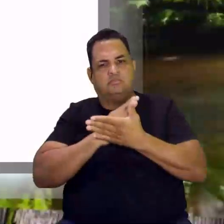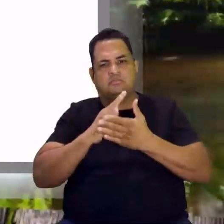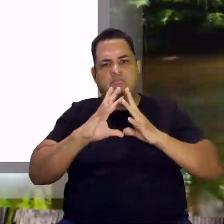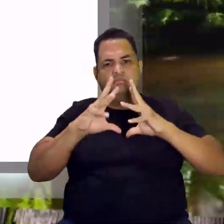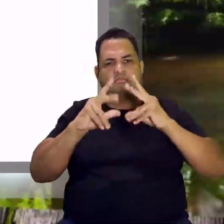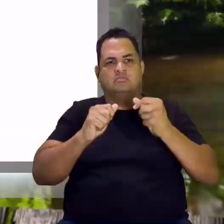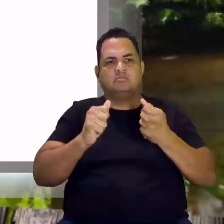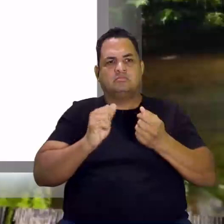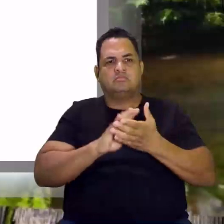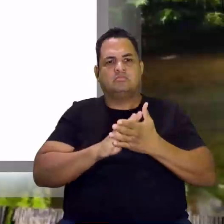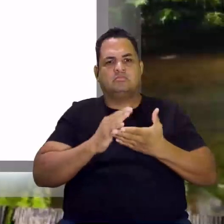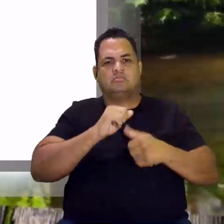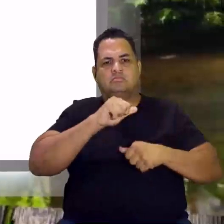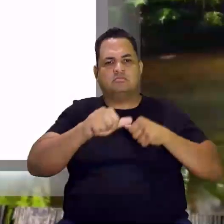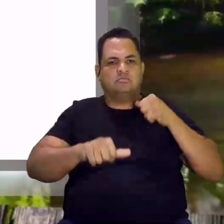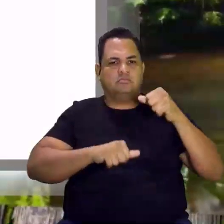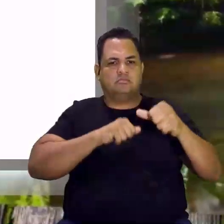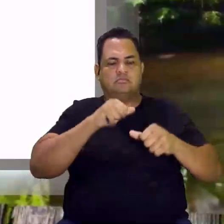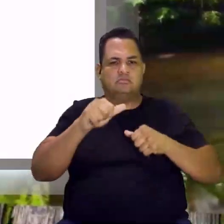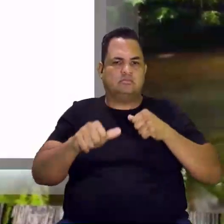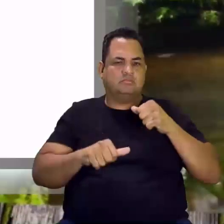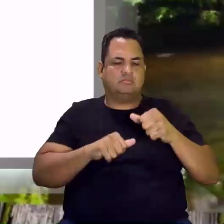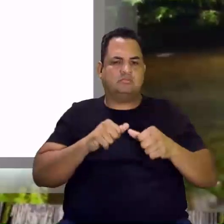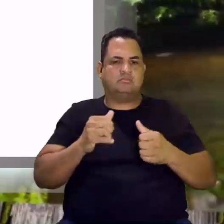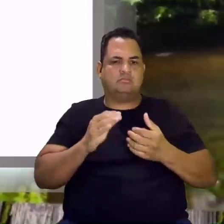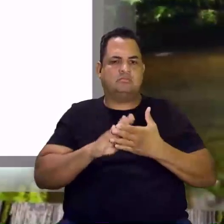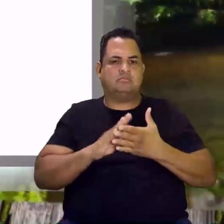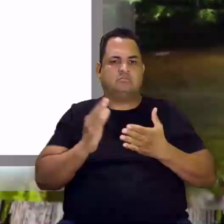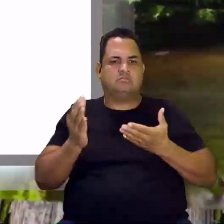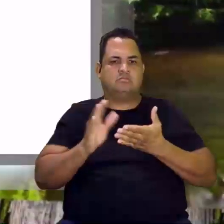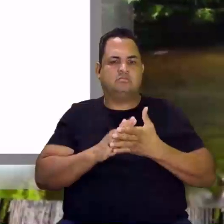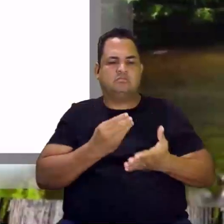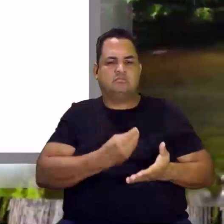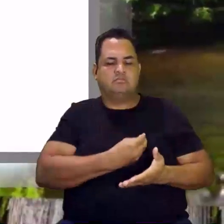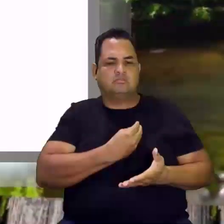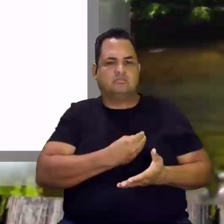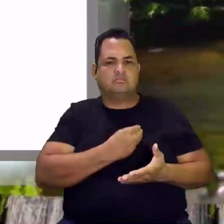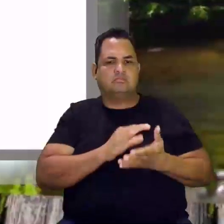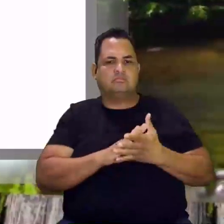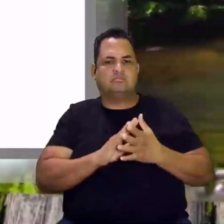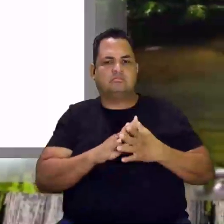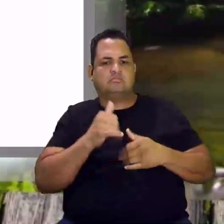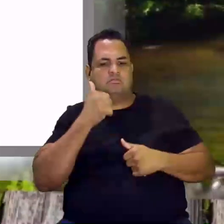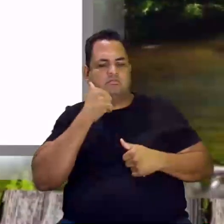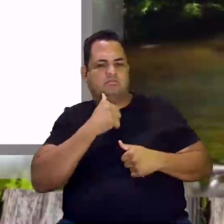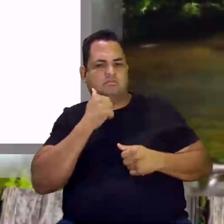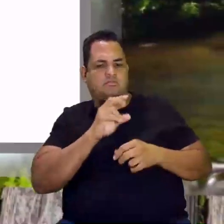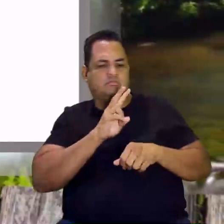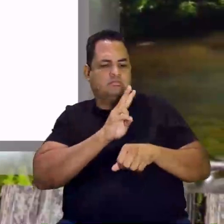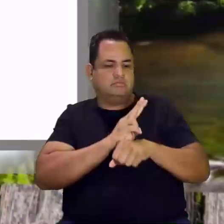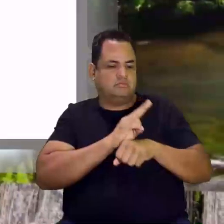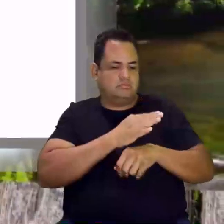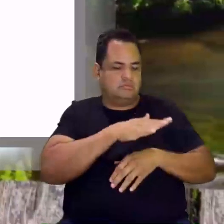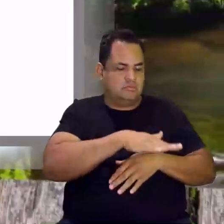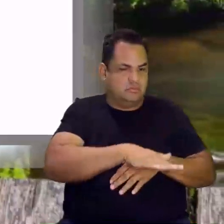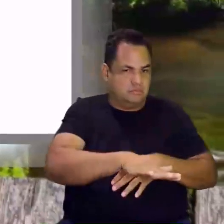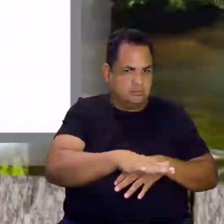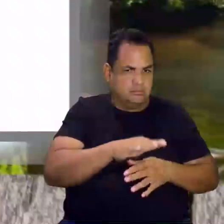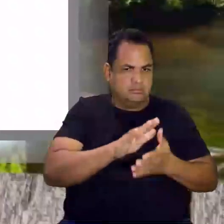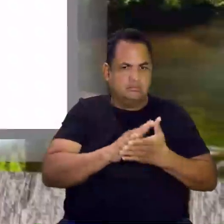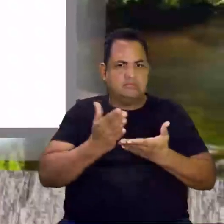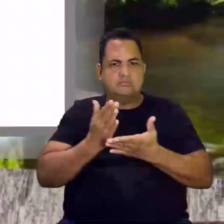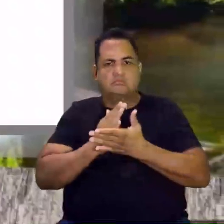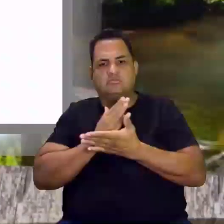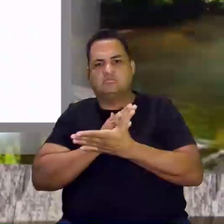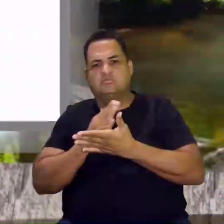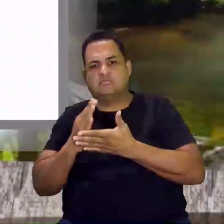todo esse modificar, né, dessa convivência. Aí as mulheres cuidando das crianças, começaram